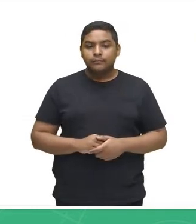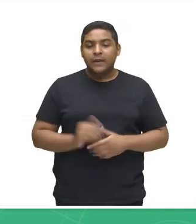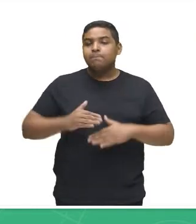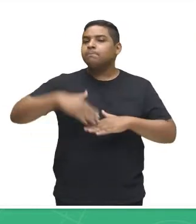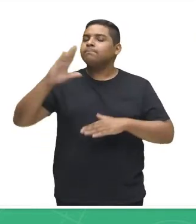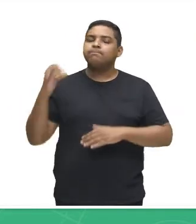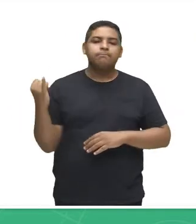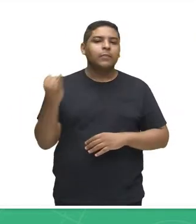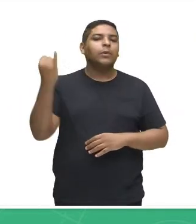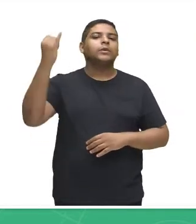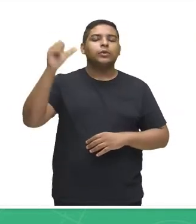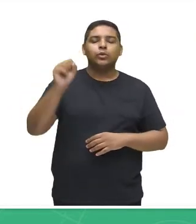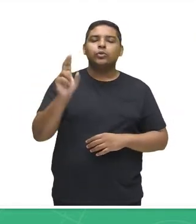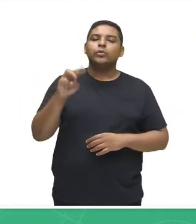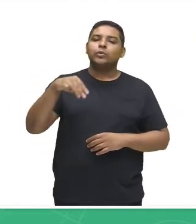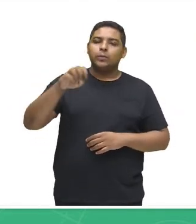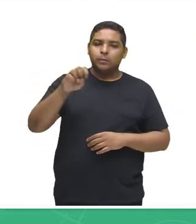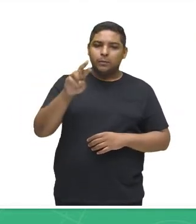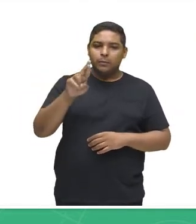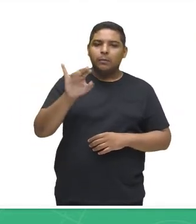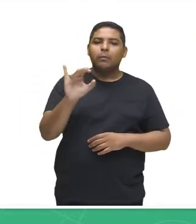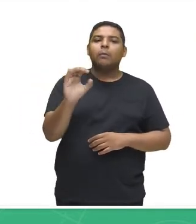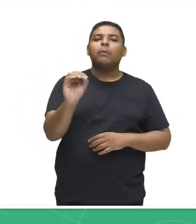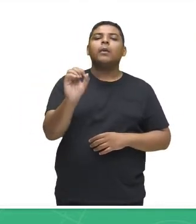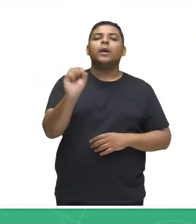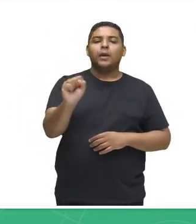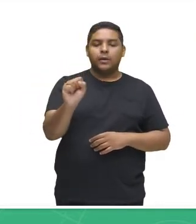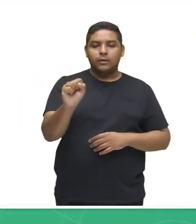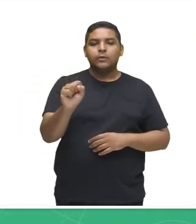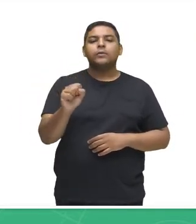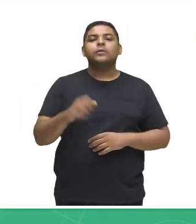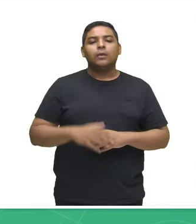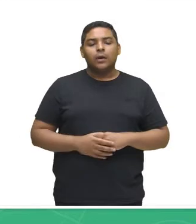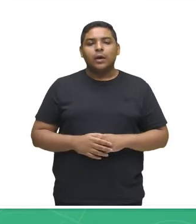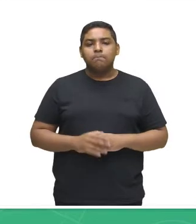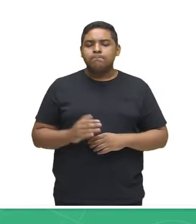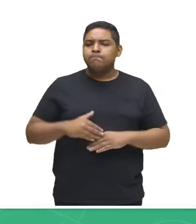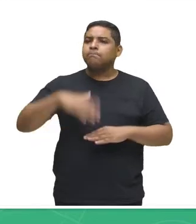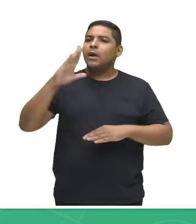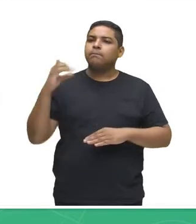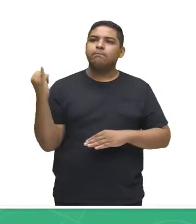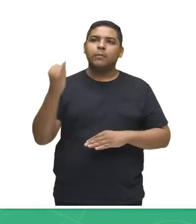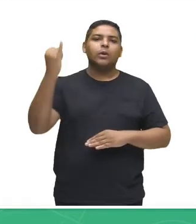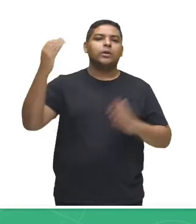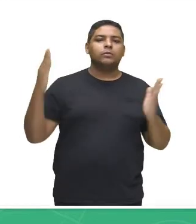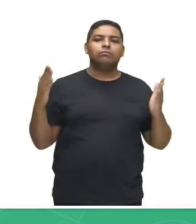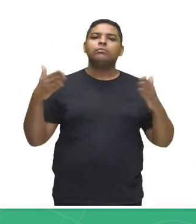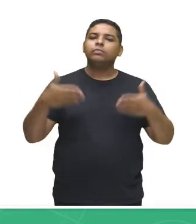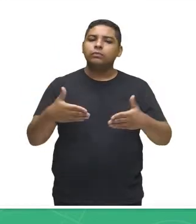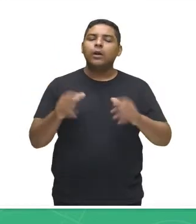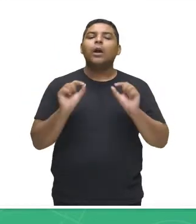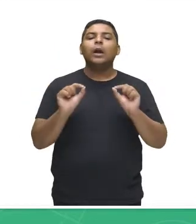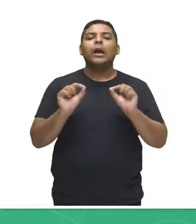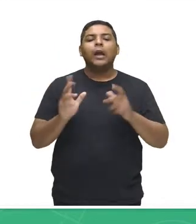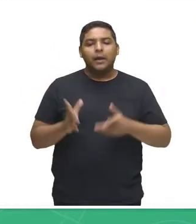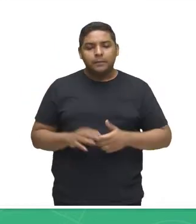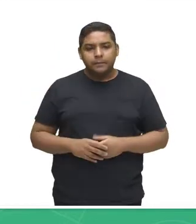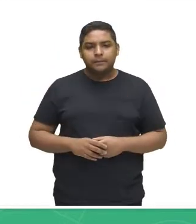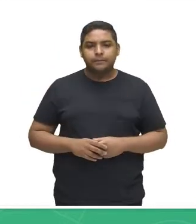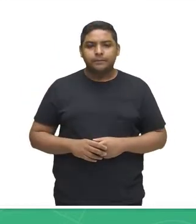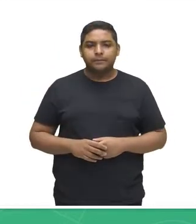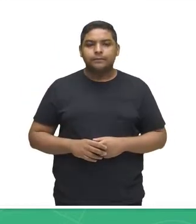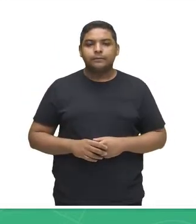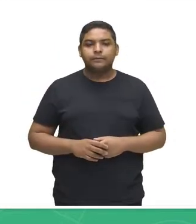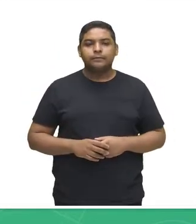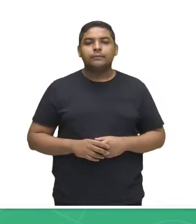que os sumérios nos deixaram, vou até botar aqui o nomezinho deles em destaque para vocês, para falar especialmente deles agora, vai ser justamente